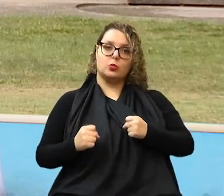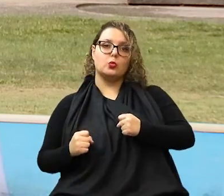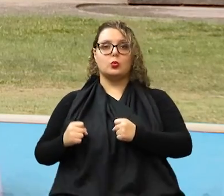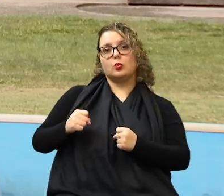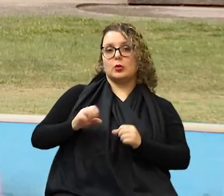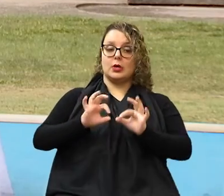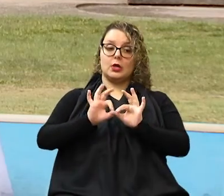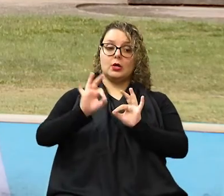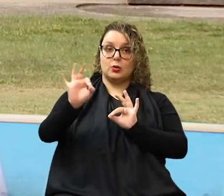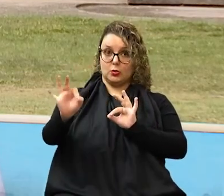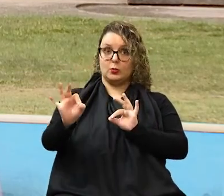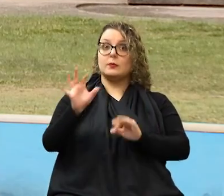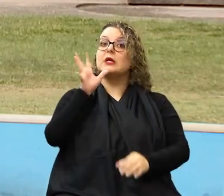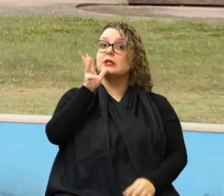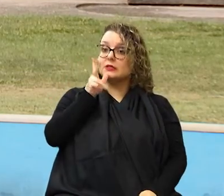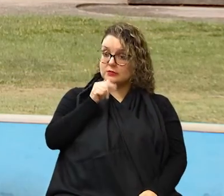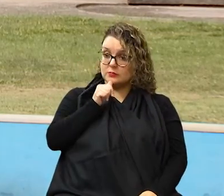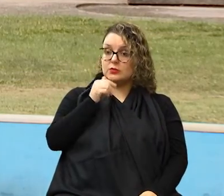provas longas,